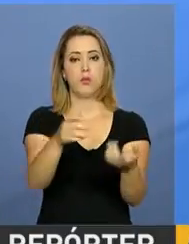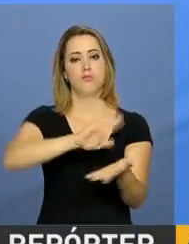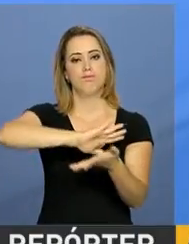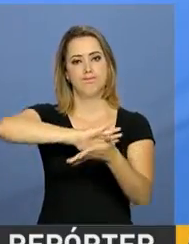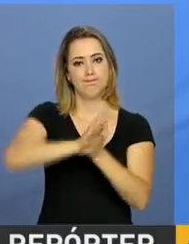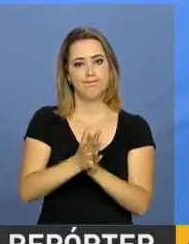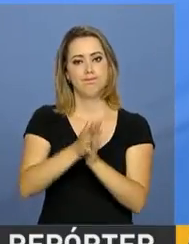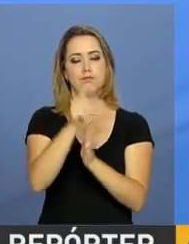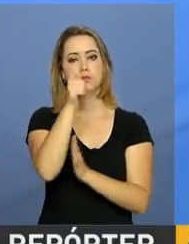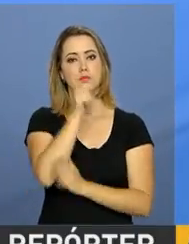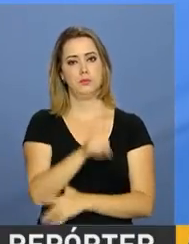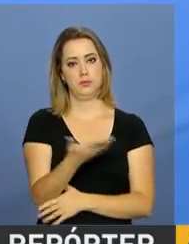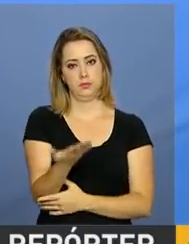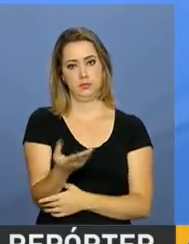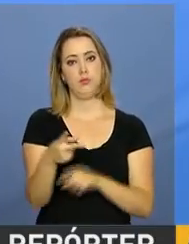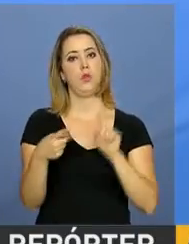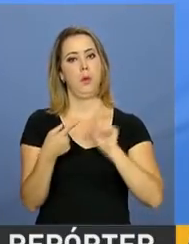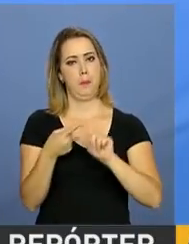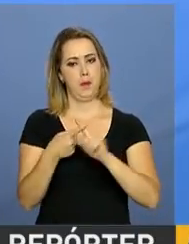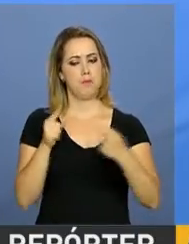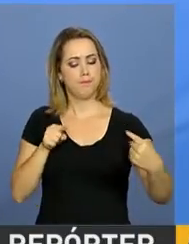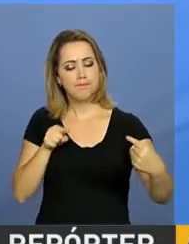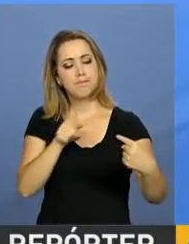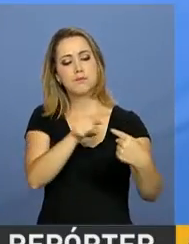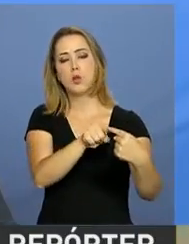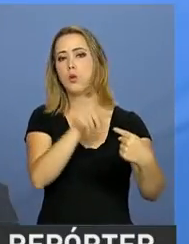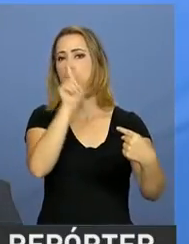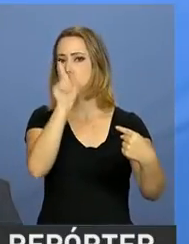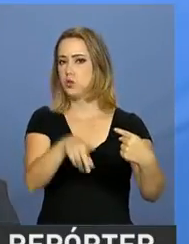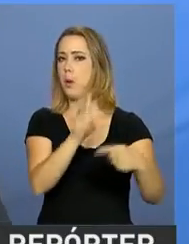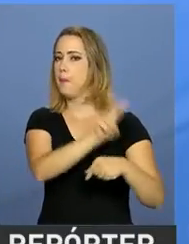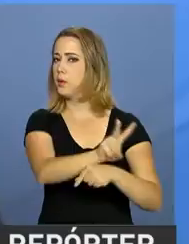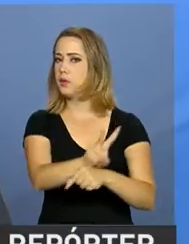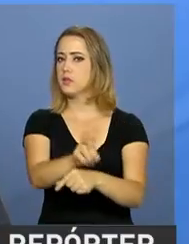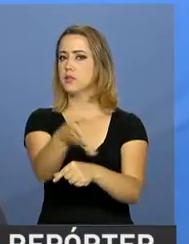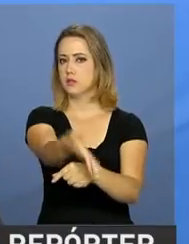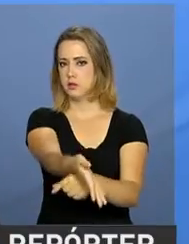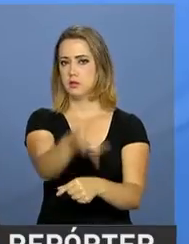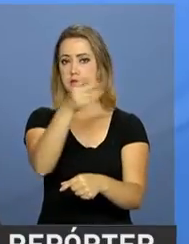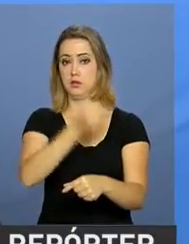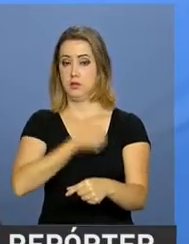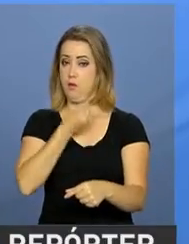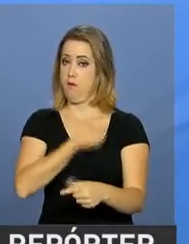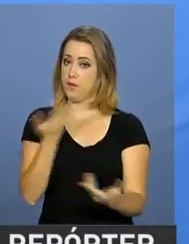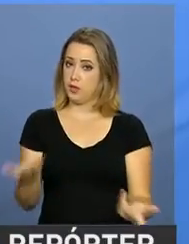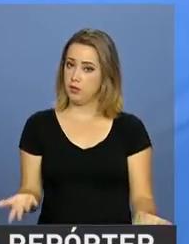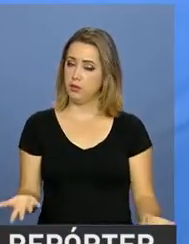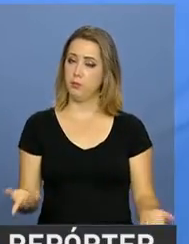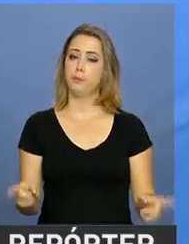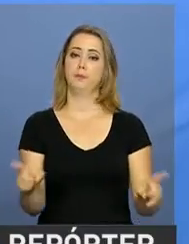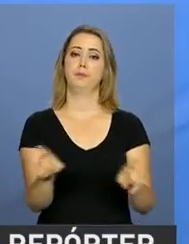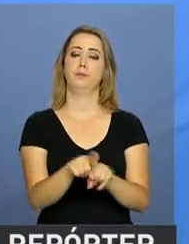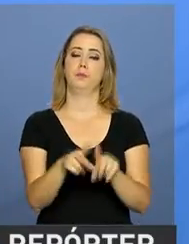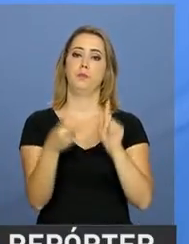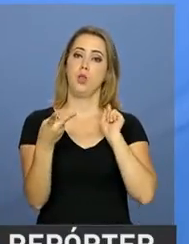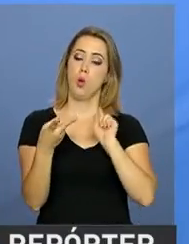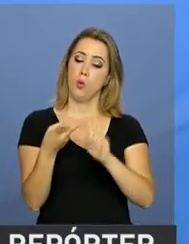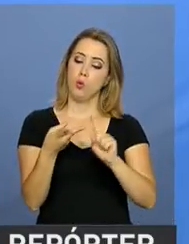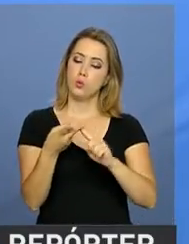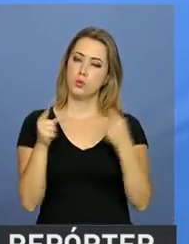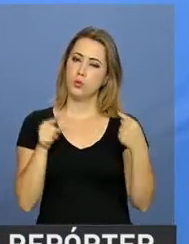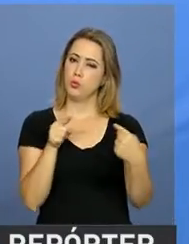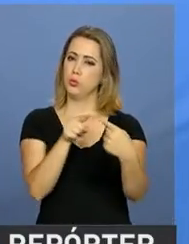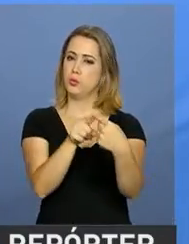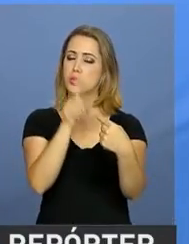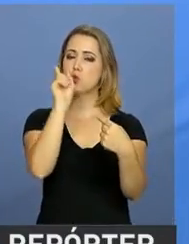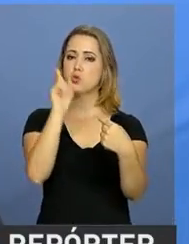primeiro objetivo direcionado diretamente a proteção à vida segundo o objetivo